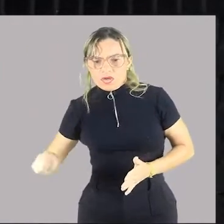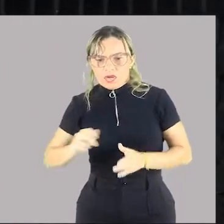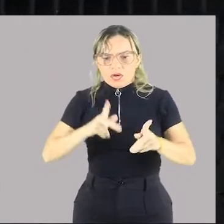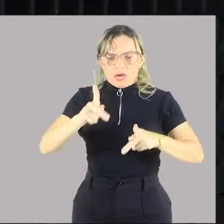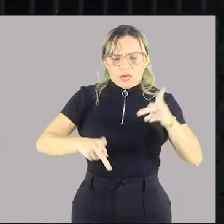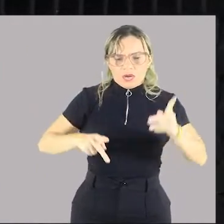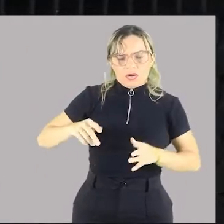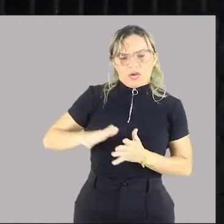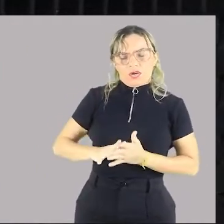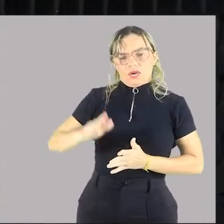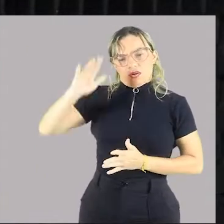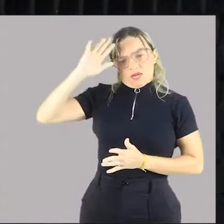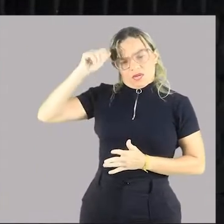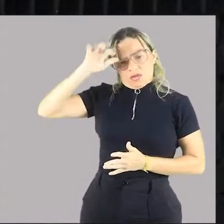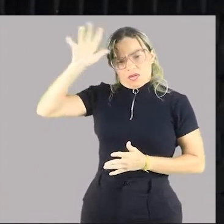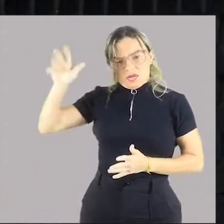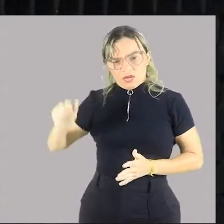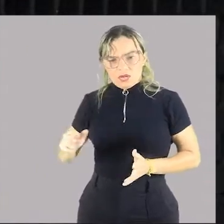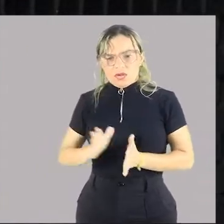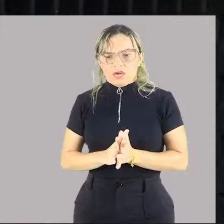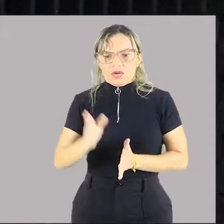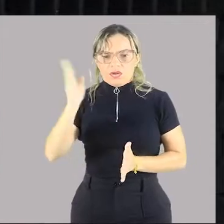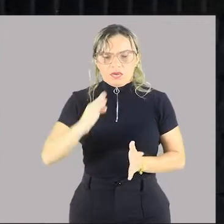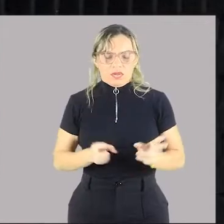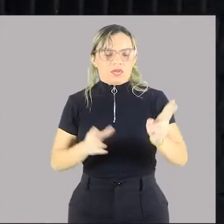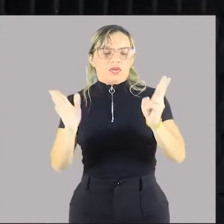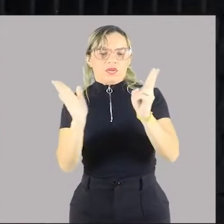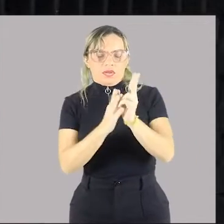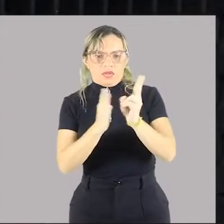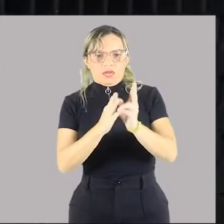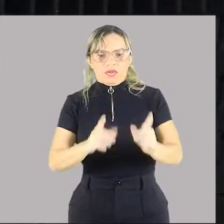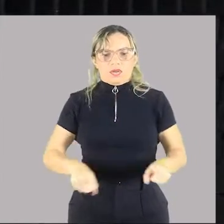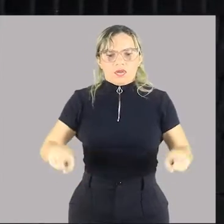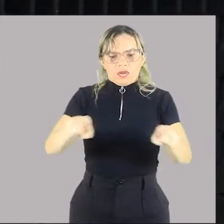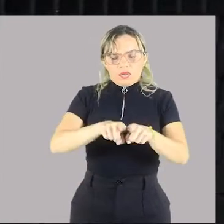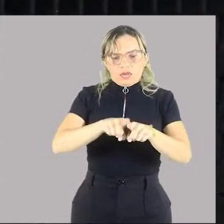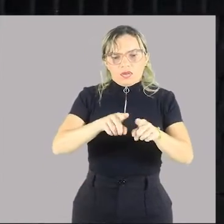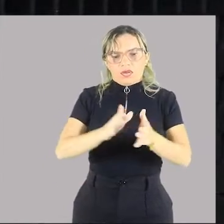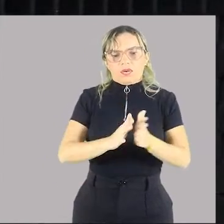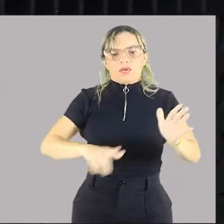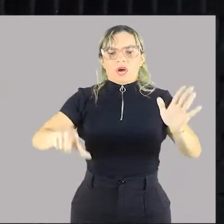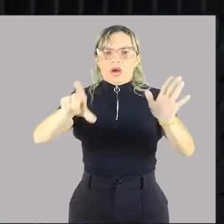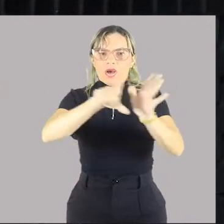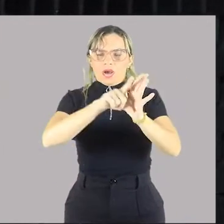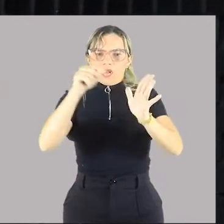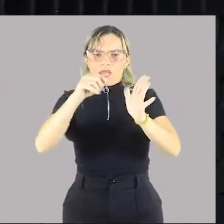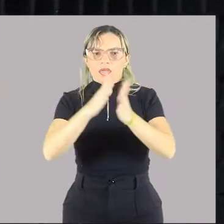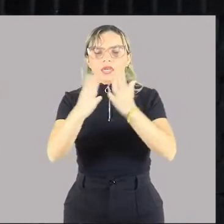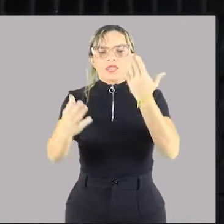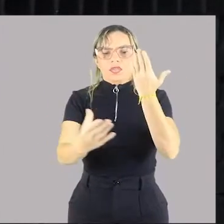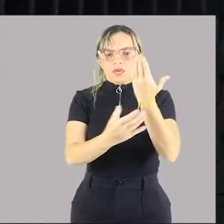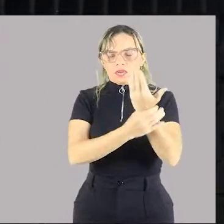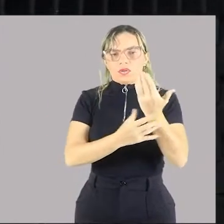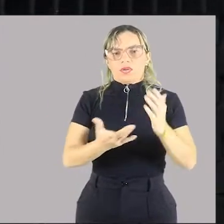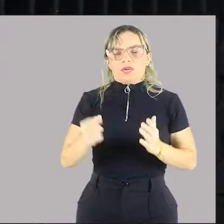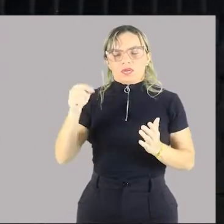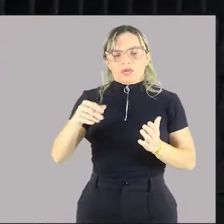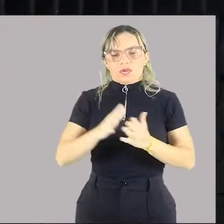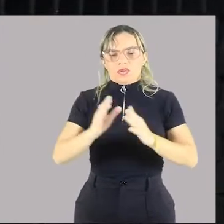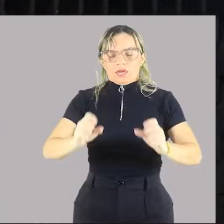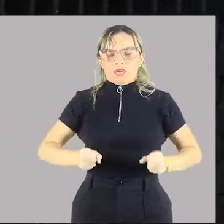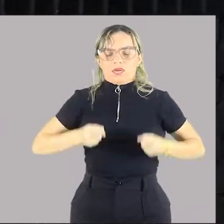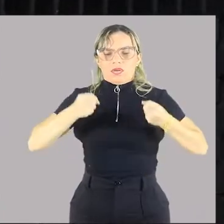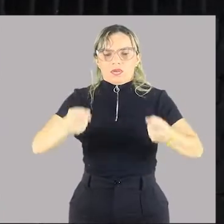Assim como a história dos índios também no Brasil. Tem uma lei que garante isso. Que nós